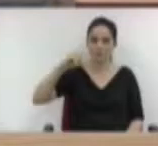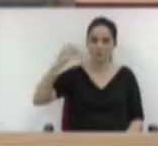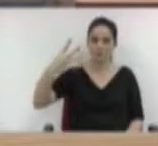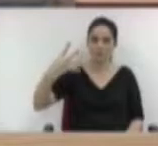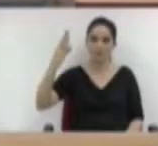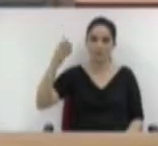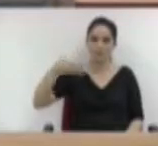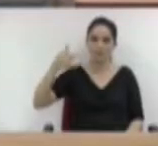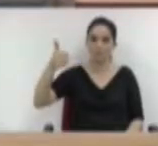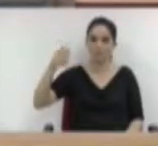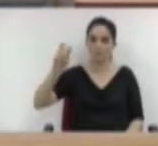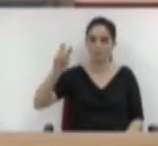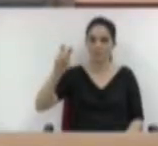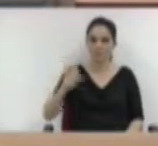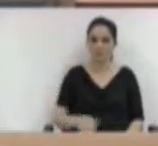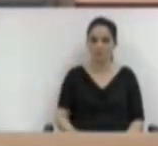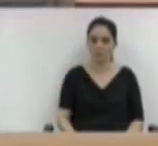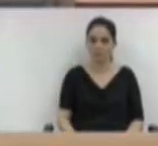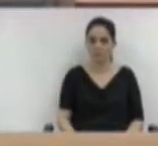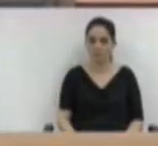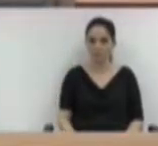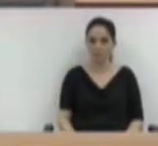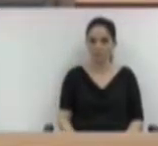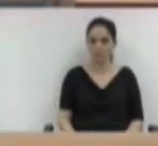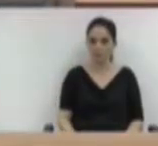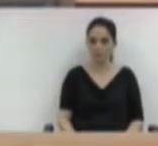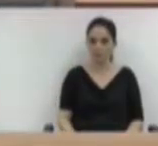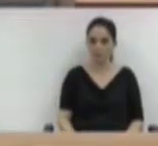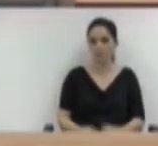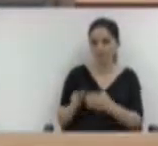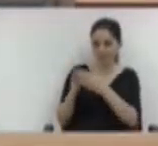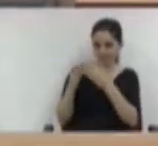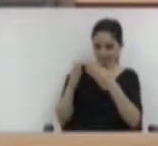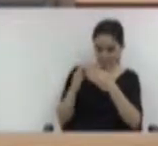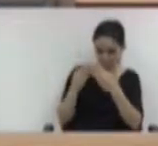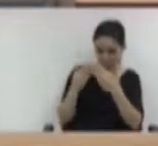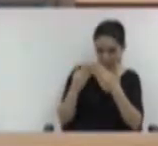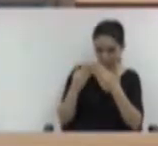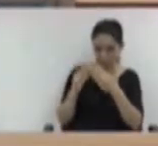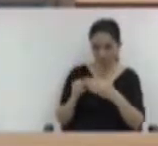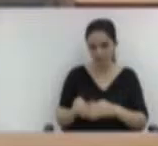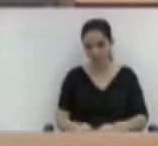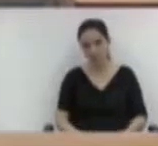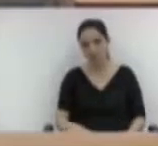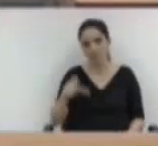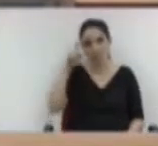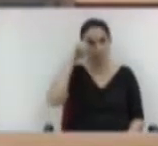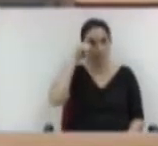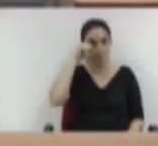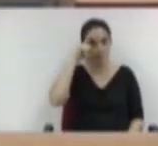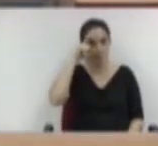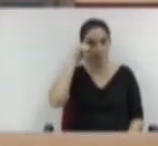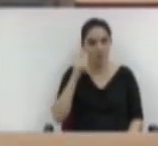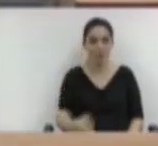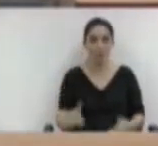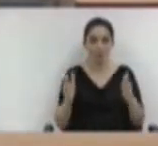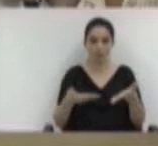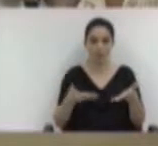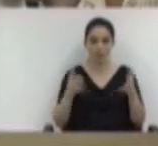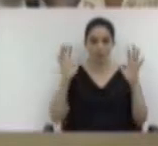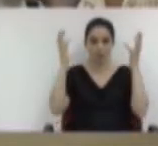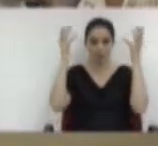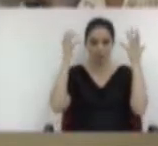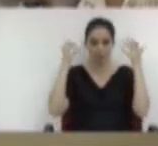894/2015. Questão de ordem. Uma questão de ordem do nobre vereador José Farid Zaini, aniversariante deste